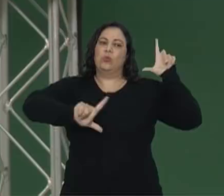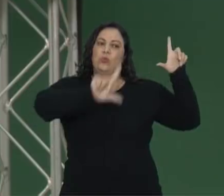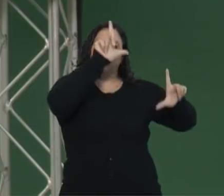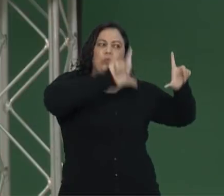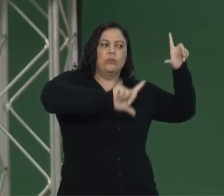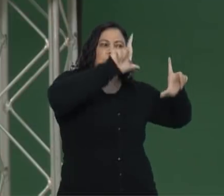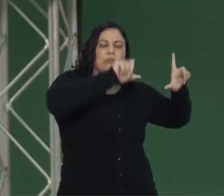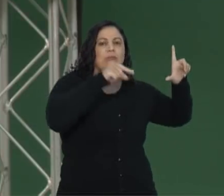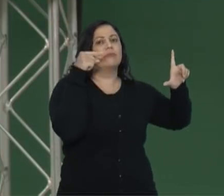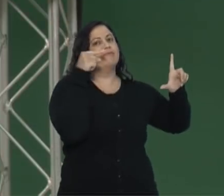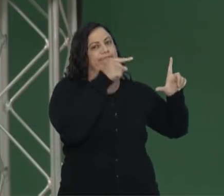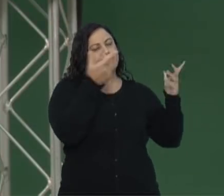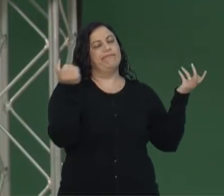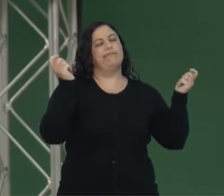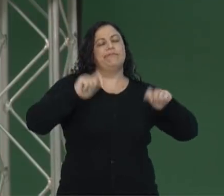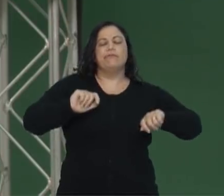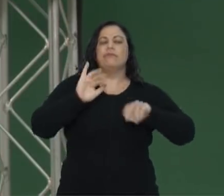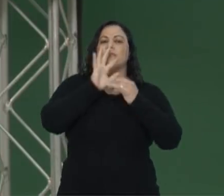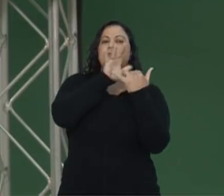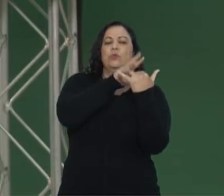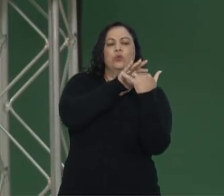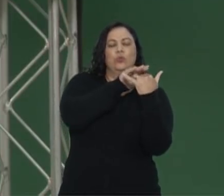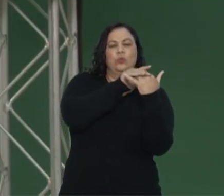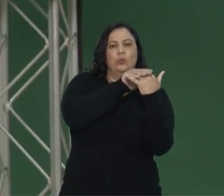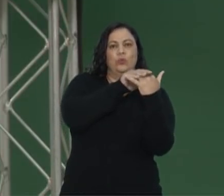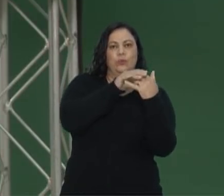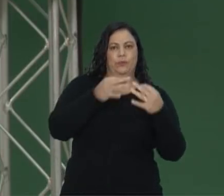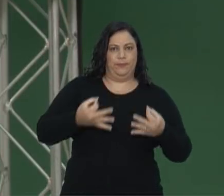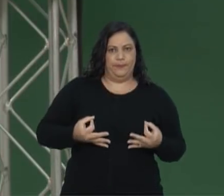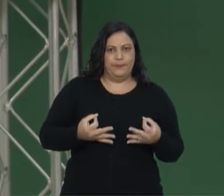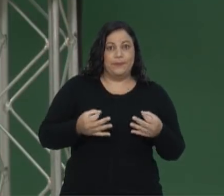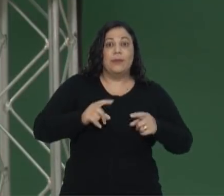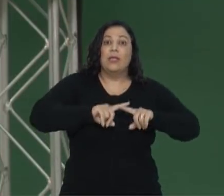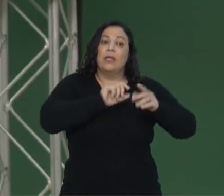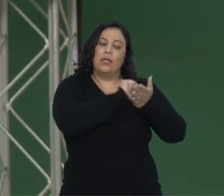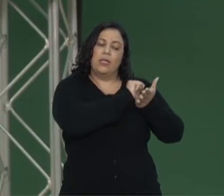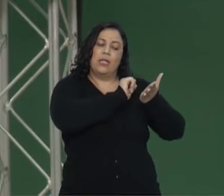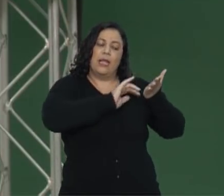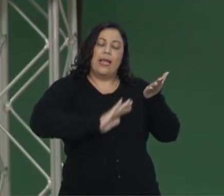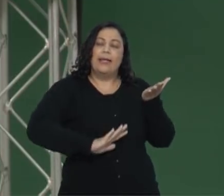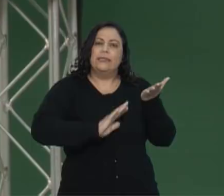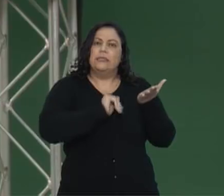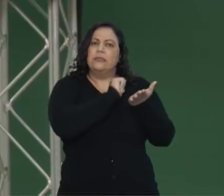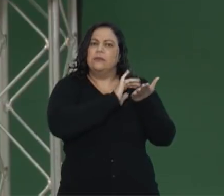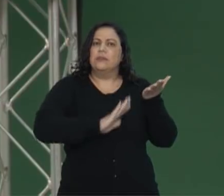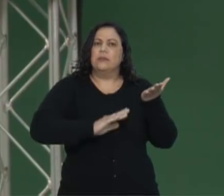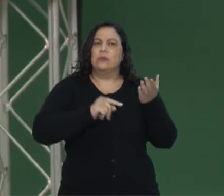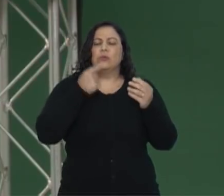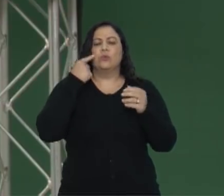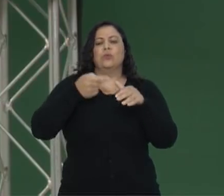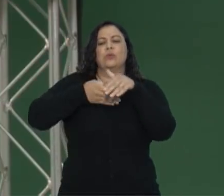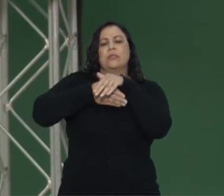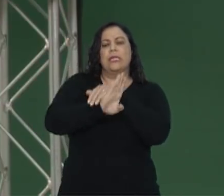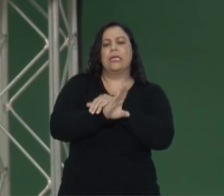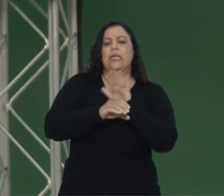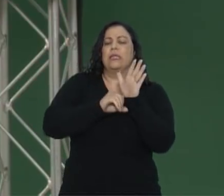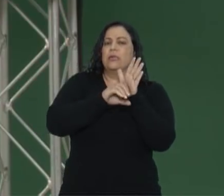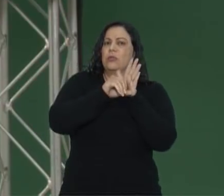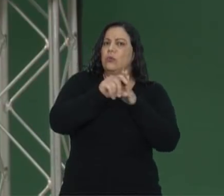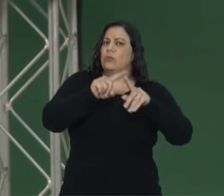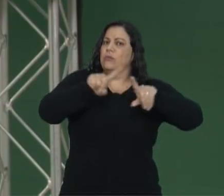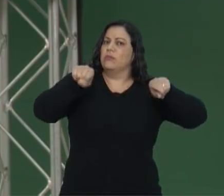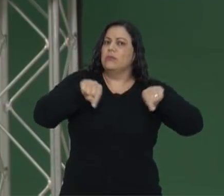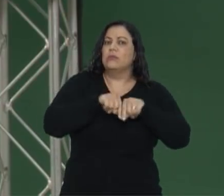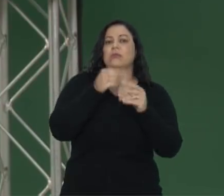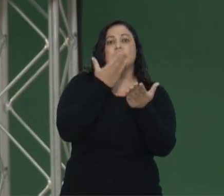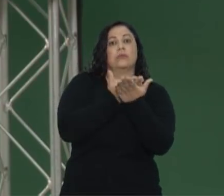do YouTube. Perfeito! Mas e com relação às atividades? Quando você acessa o Classroom, não esqueça de